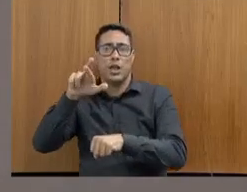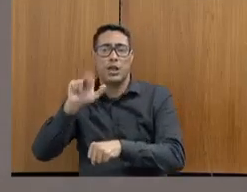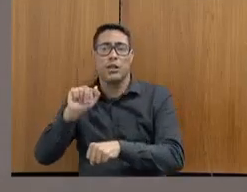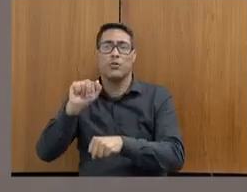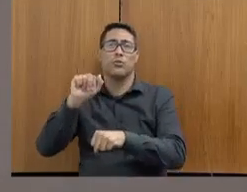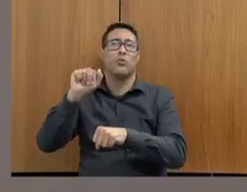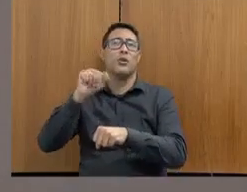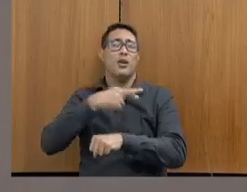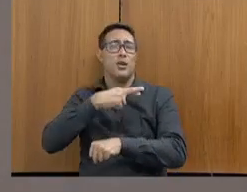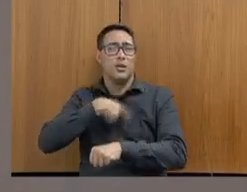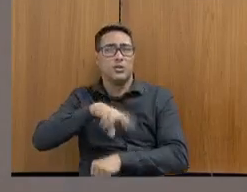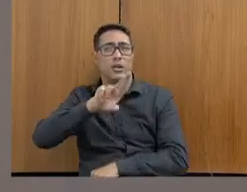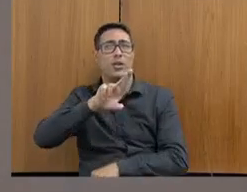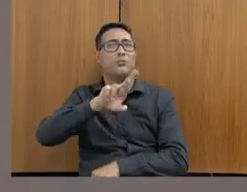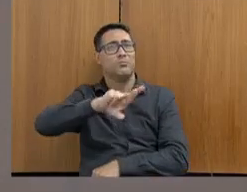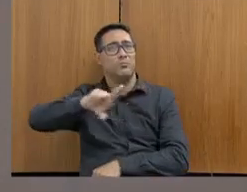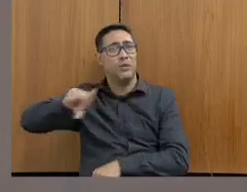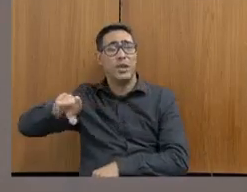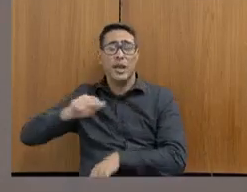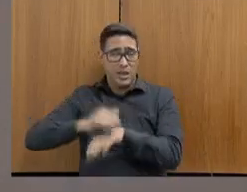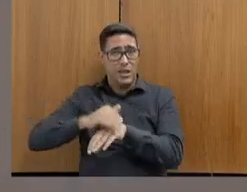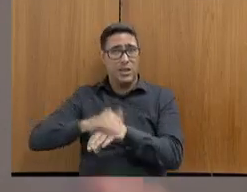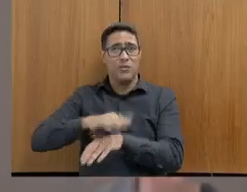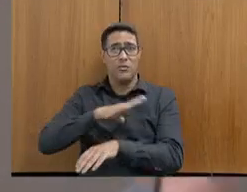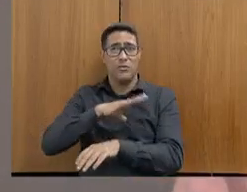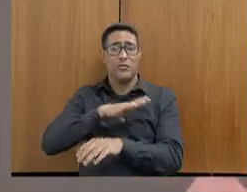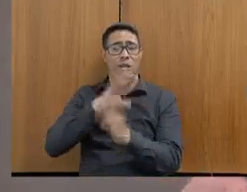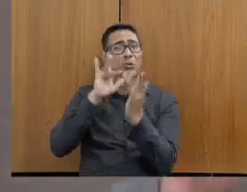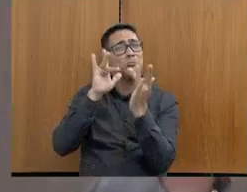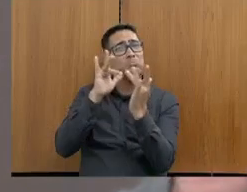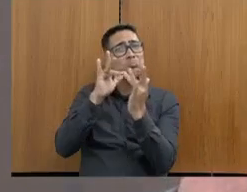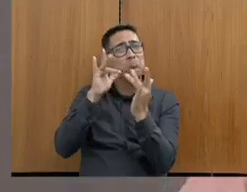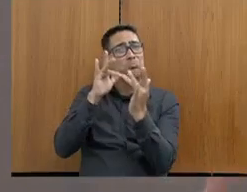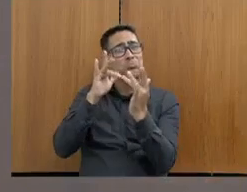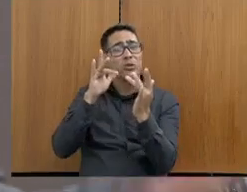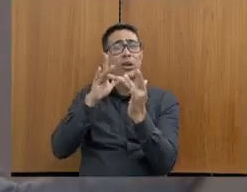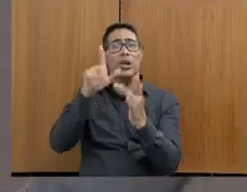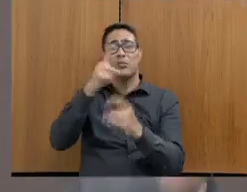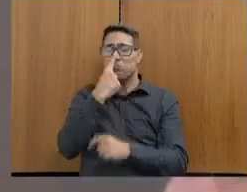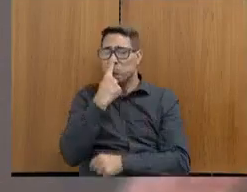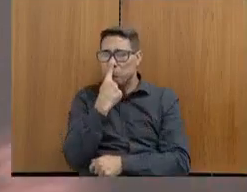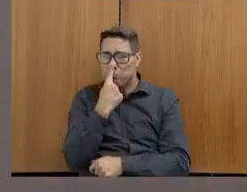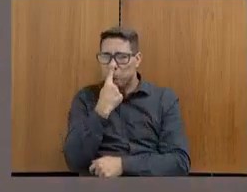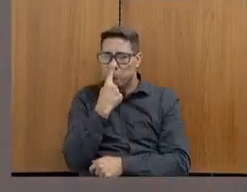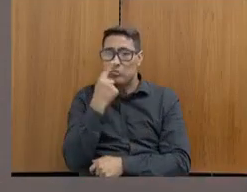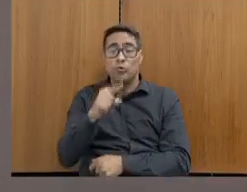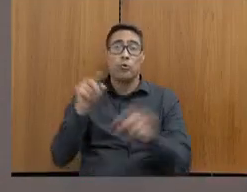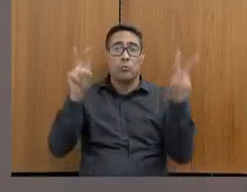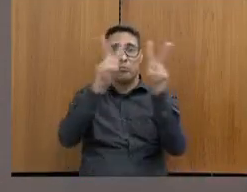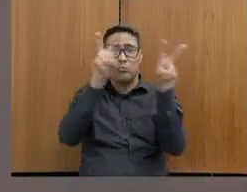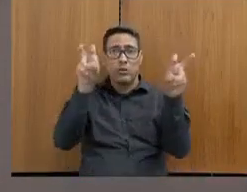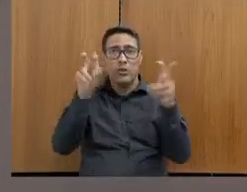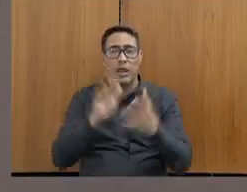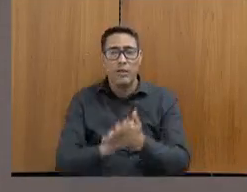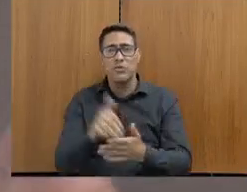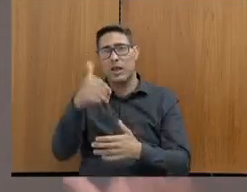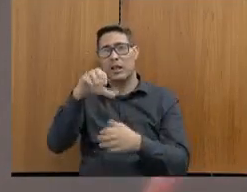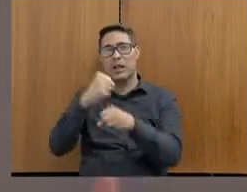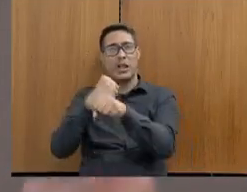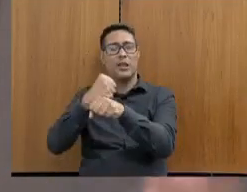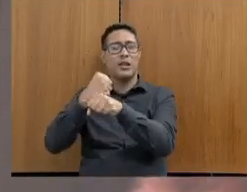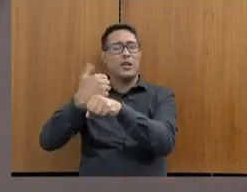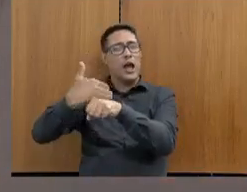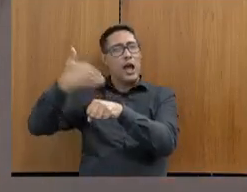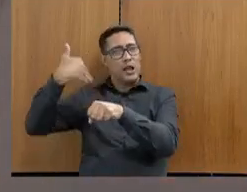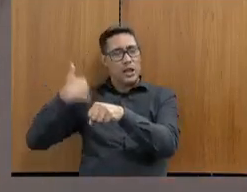uma grande afinidade com o tema já estive nessa casa no passado há mais de 10 anos né defendendo inclusive